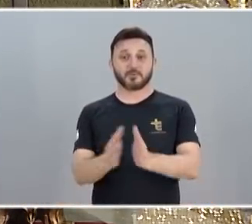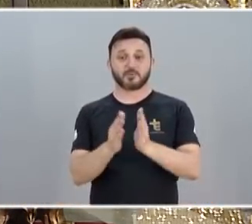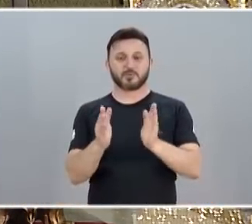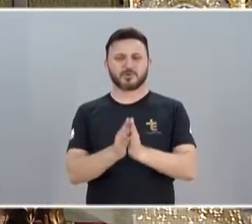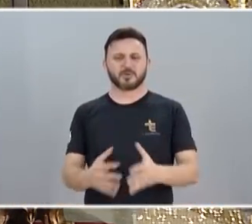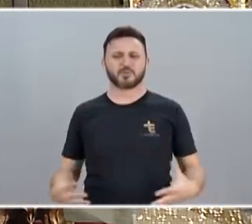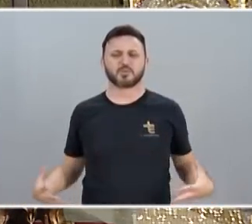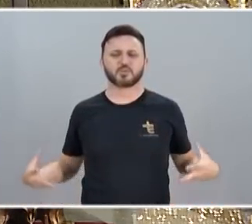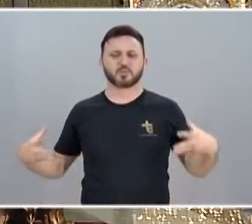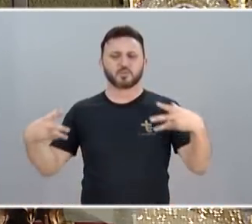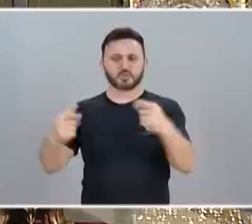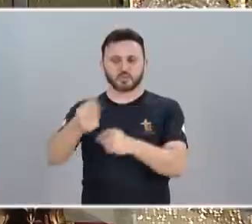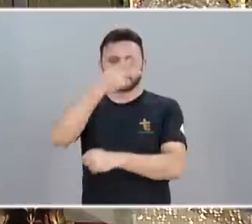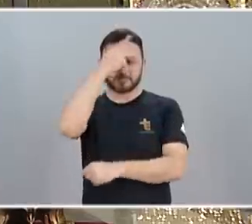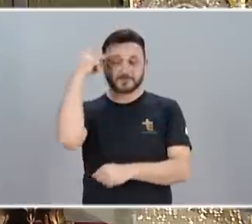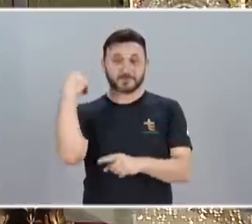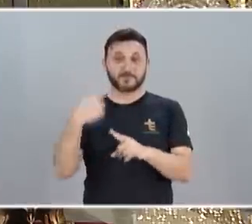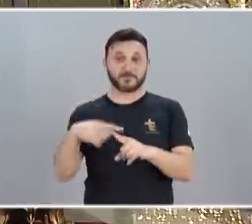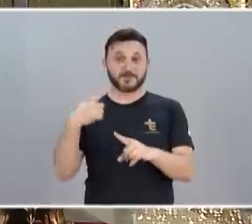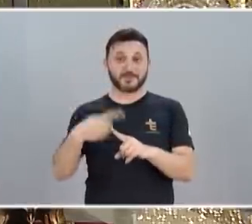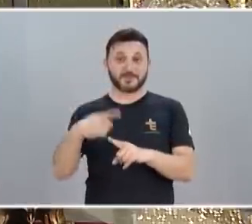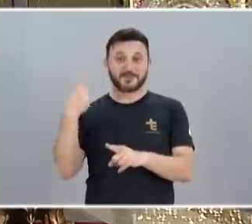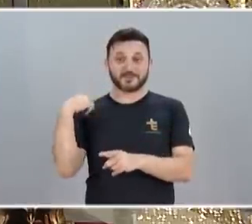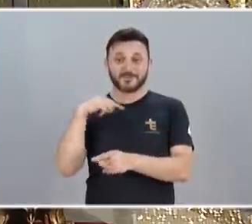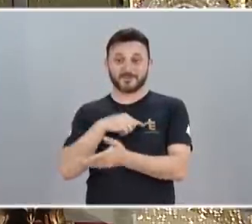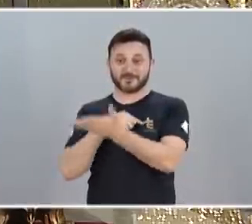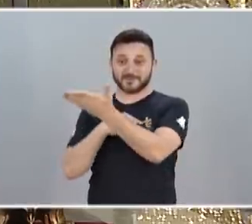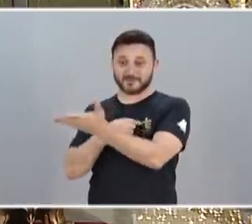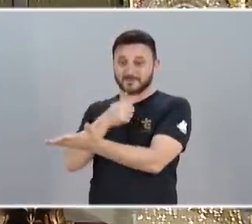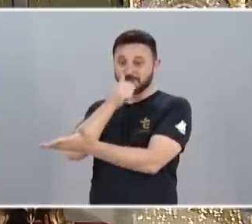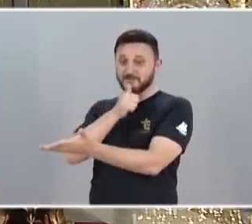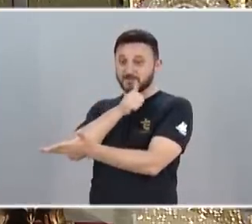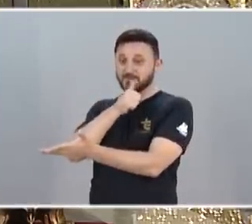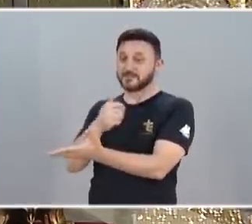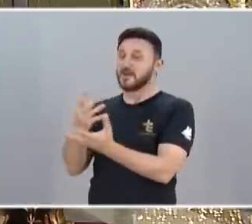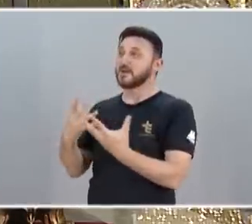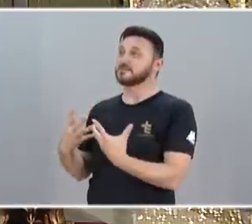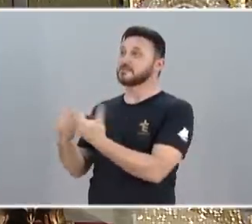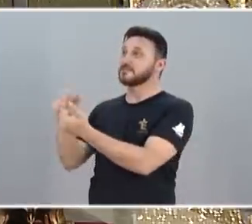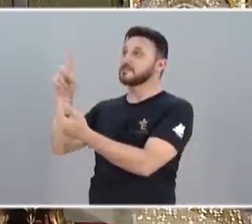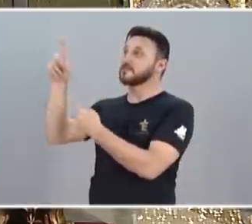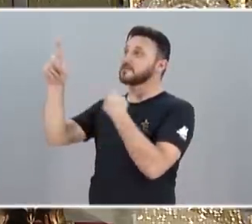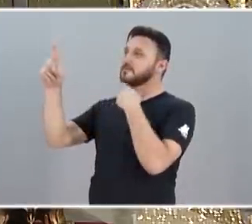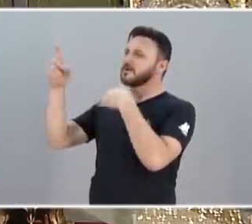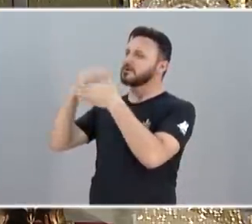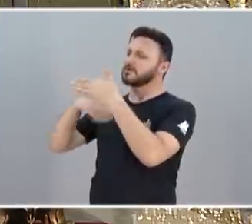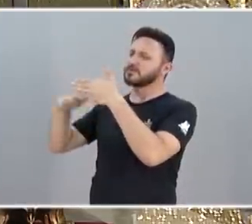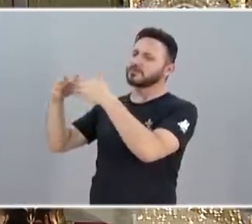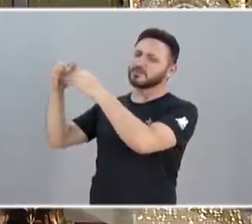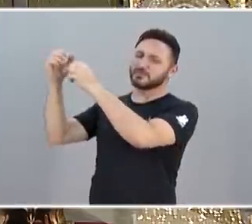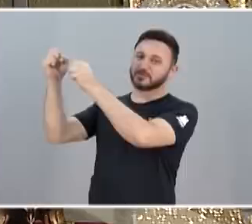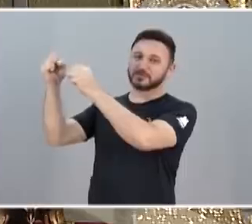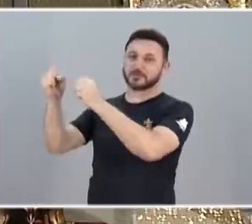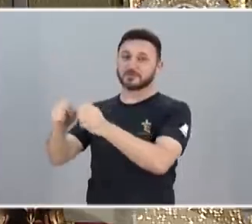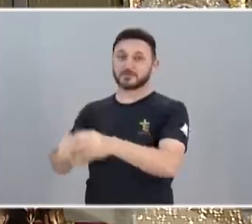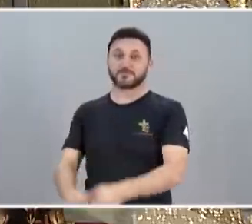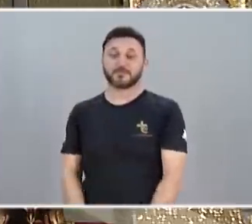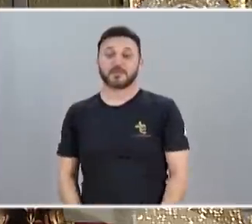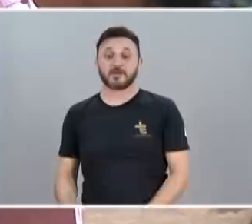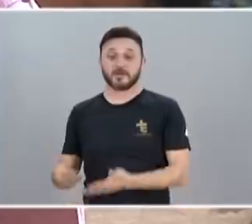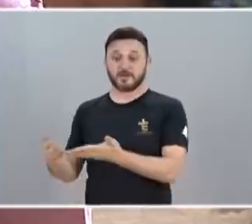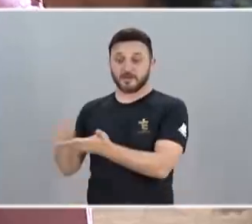orai, irmãos e irmãs, para que esse nosso sacrifício seja aceito por Deus Pai